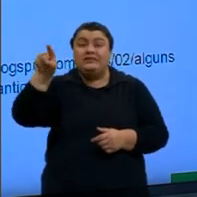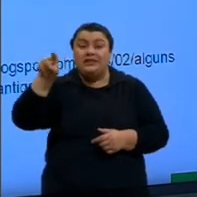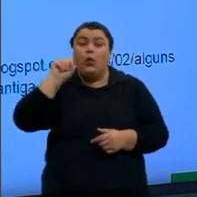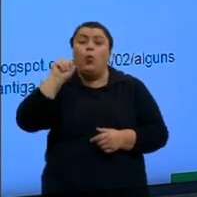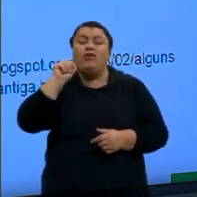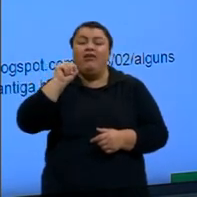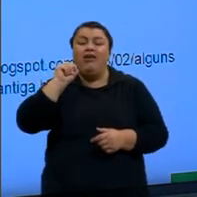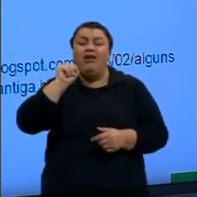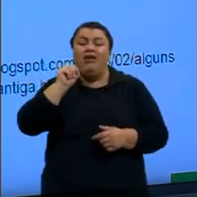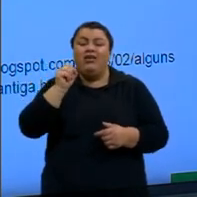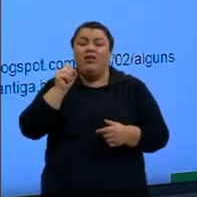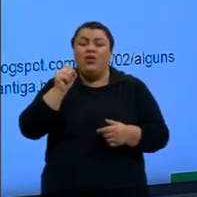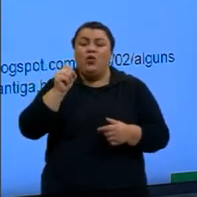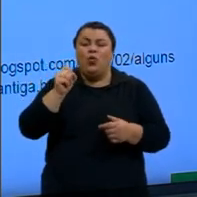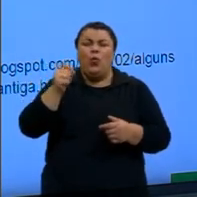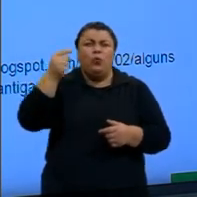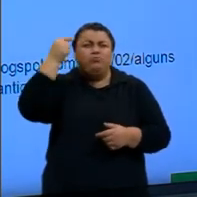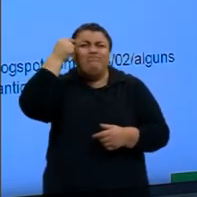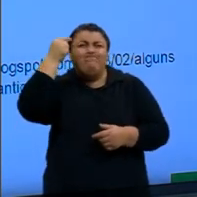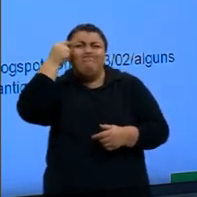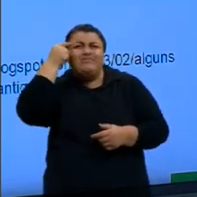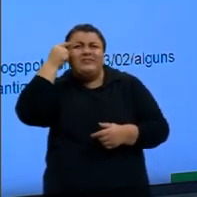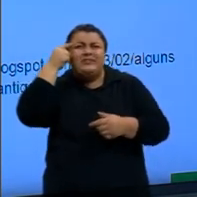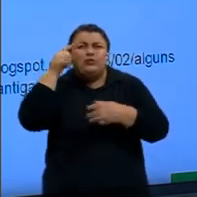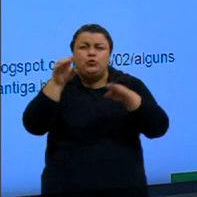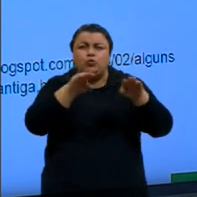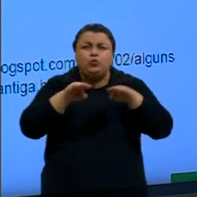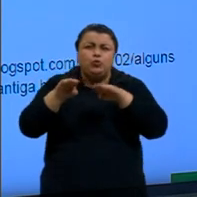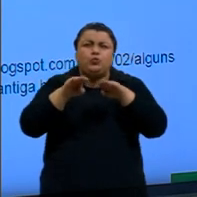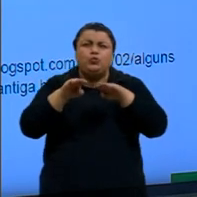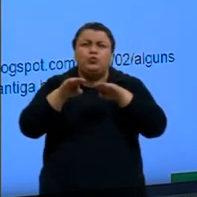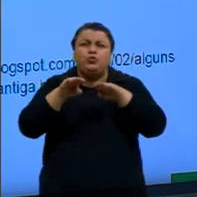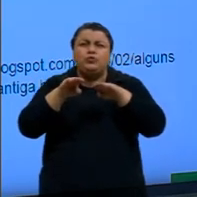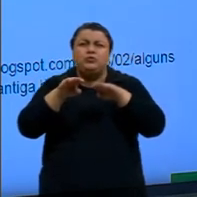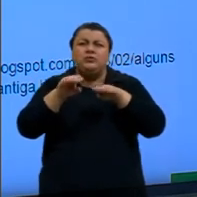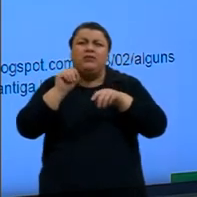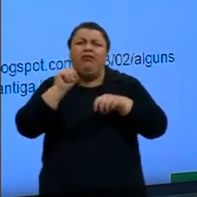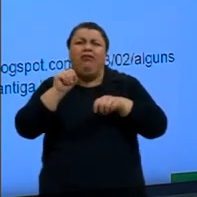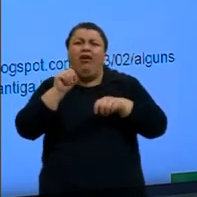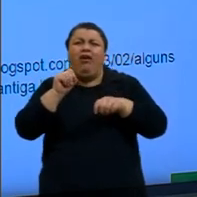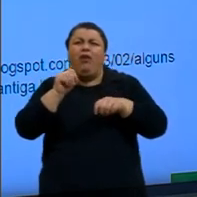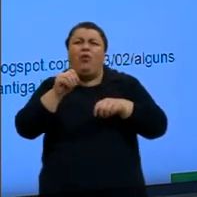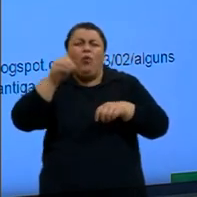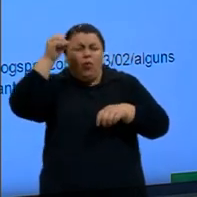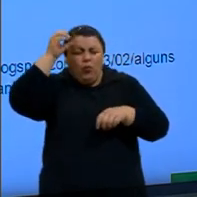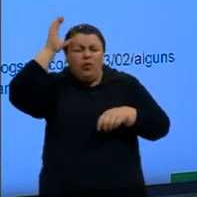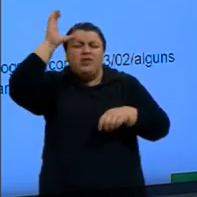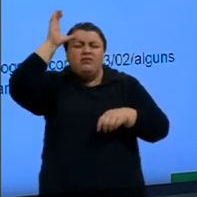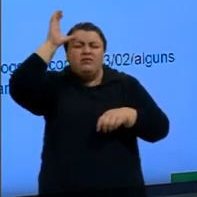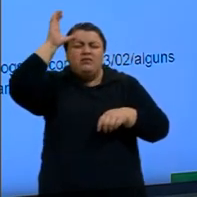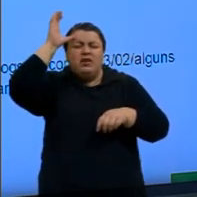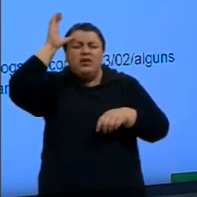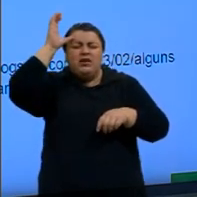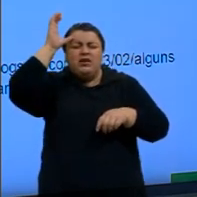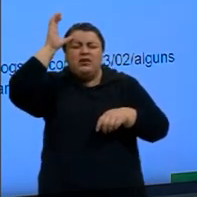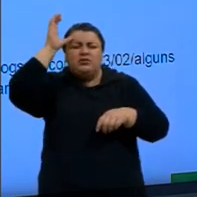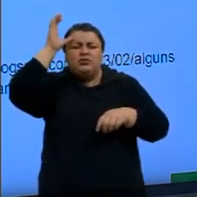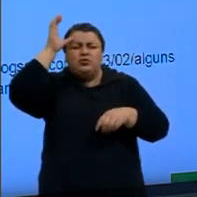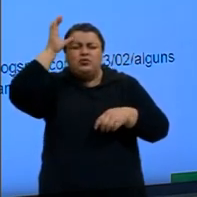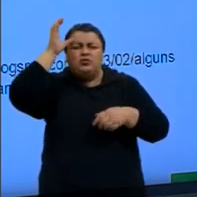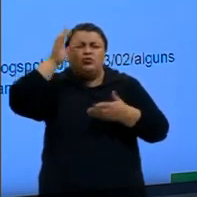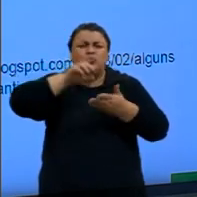que o senso comum tem os colocados essas formas de conhecimento senso comum II o senso comum e conhecimento científico conhecimento